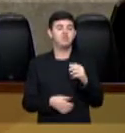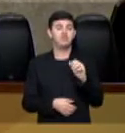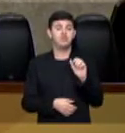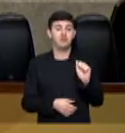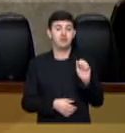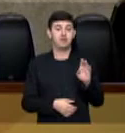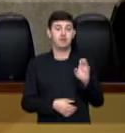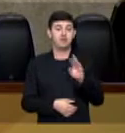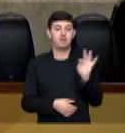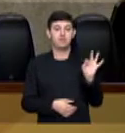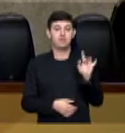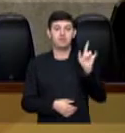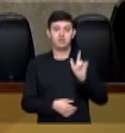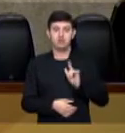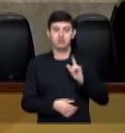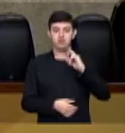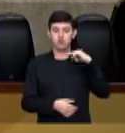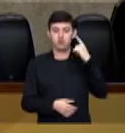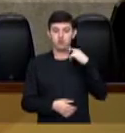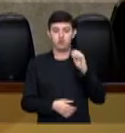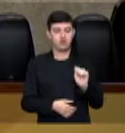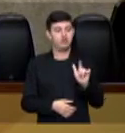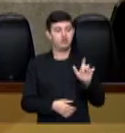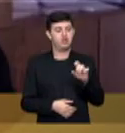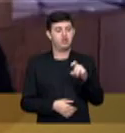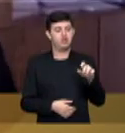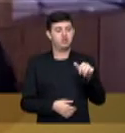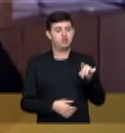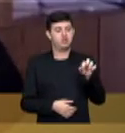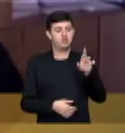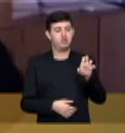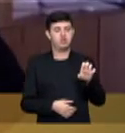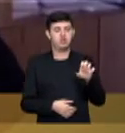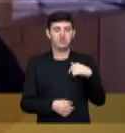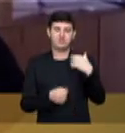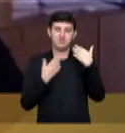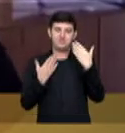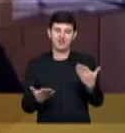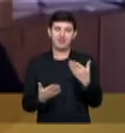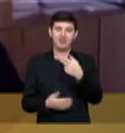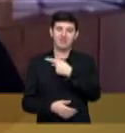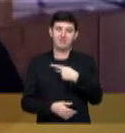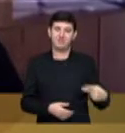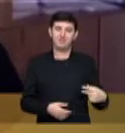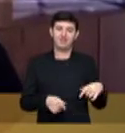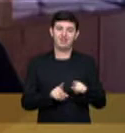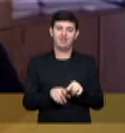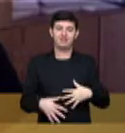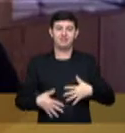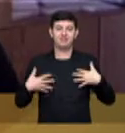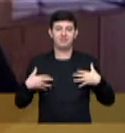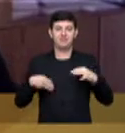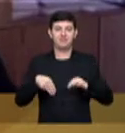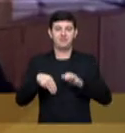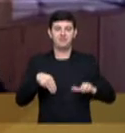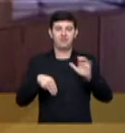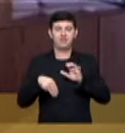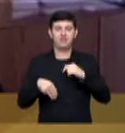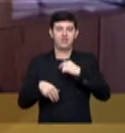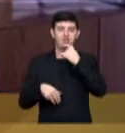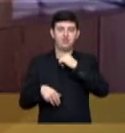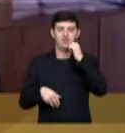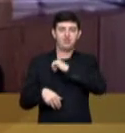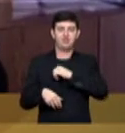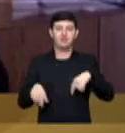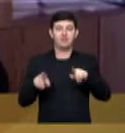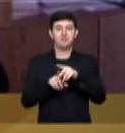Cruel Jobim. Muito obrigado, senhor presidente, excelentíssimas senhoras ministras, excelentíssimos senhores ministros,